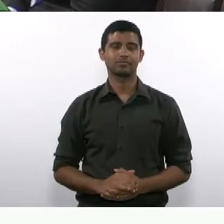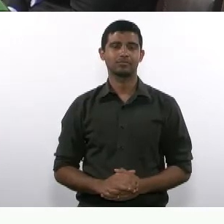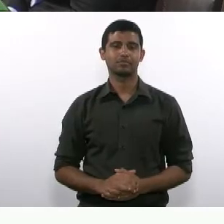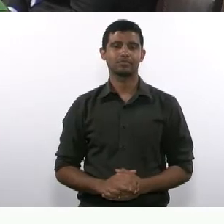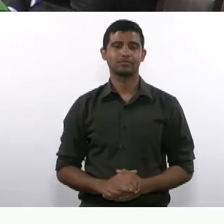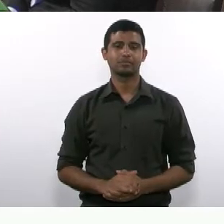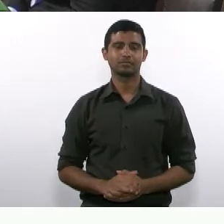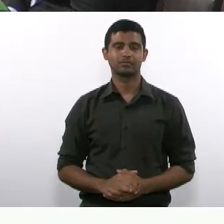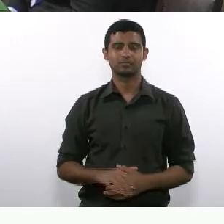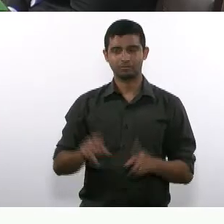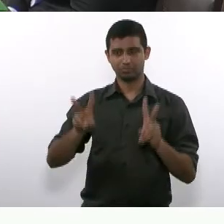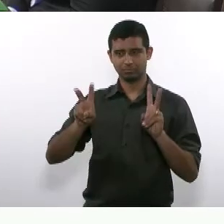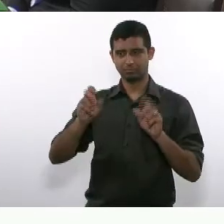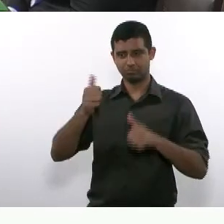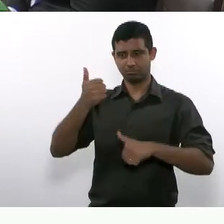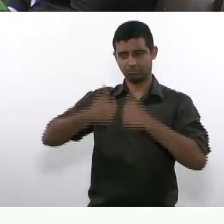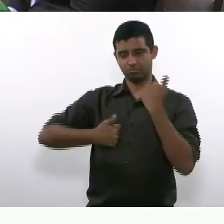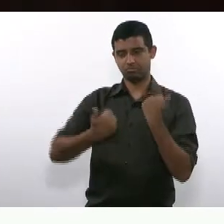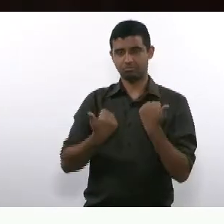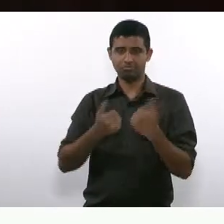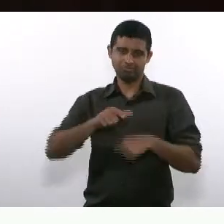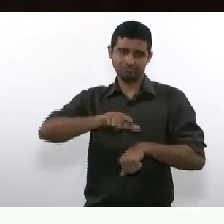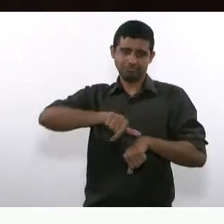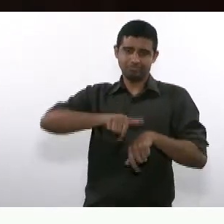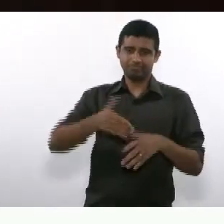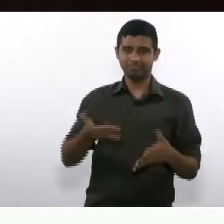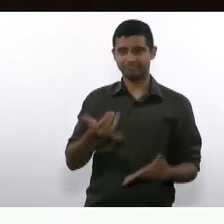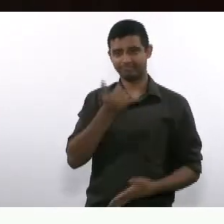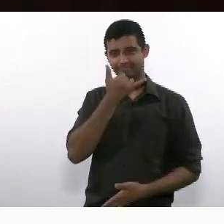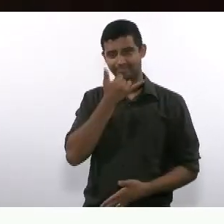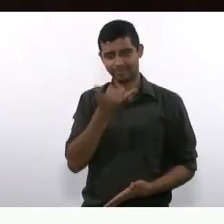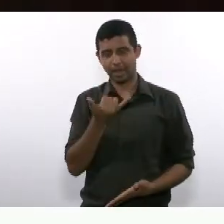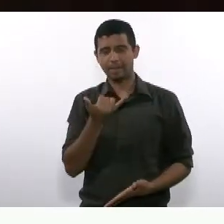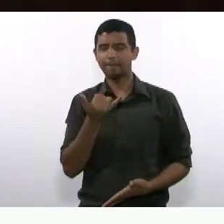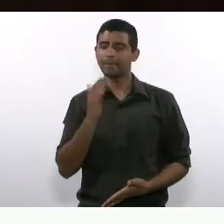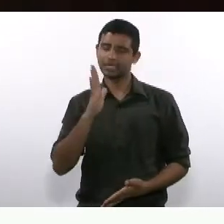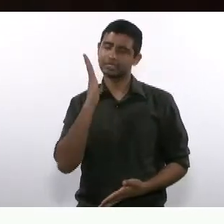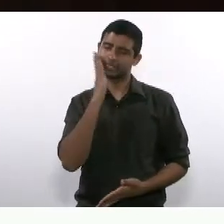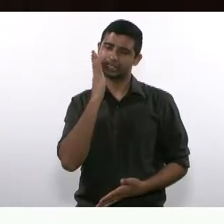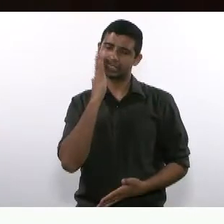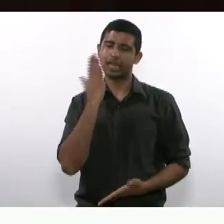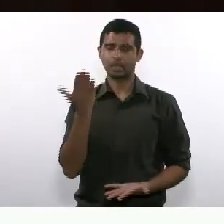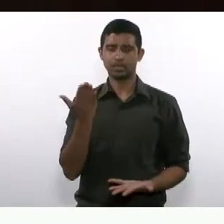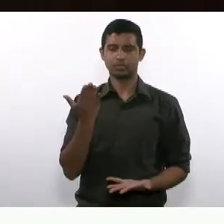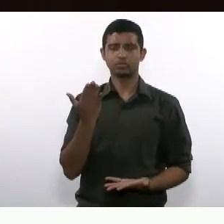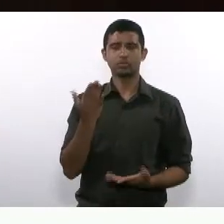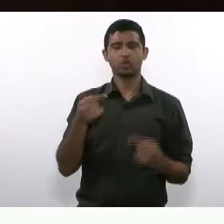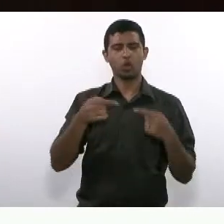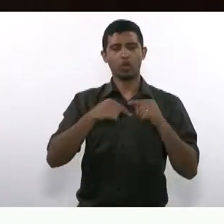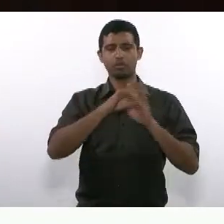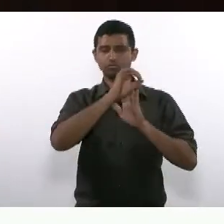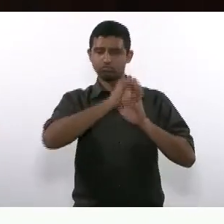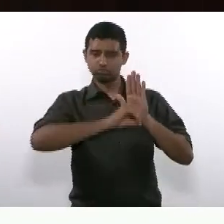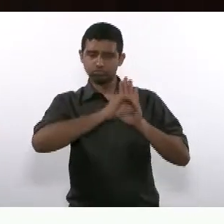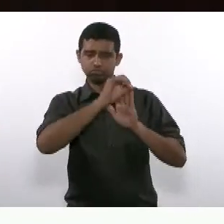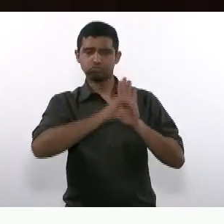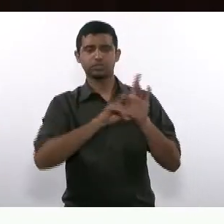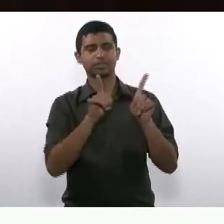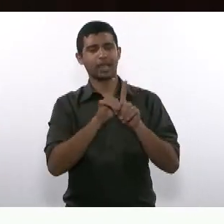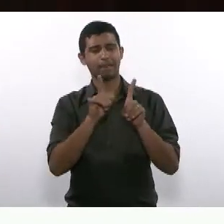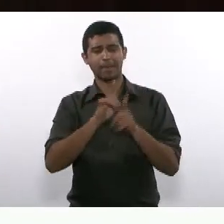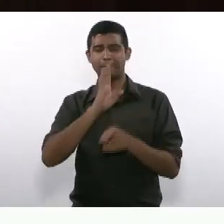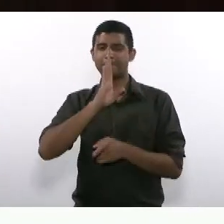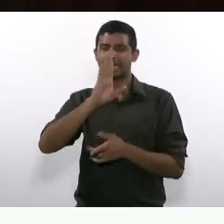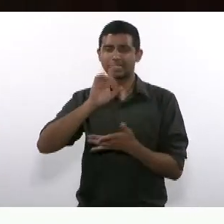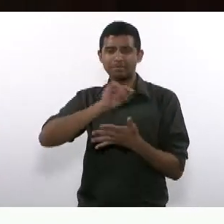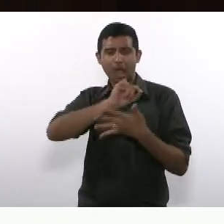acerca do esporte eu não consegui chegar a tempo, mas estou bem a par aí da questão orçamentária, das principais